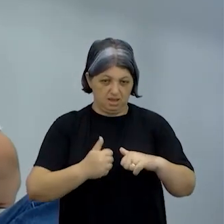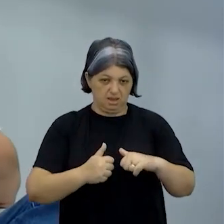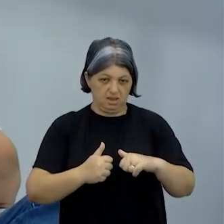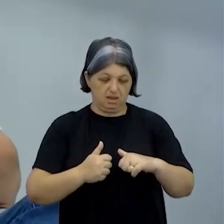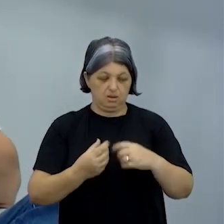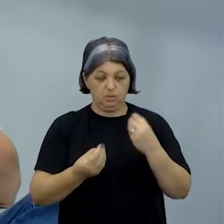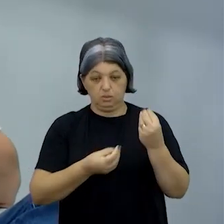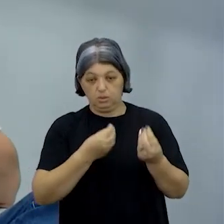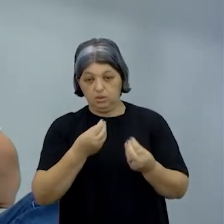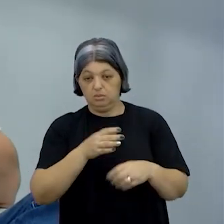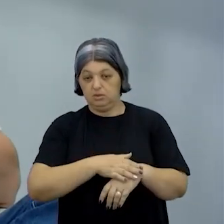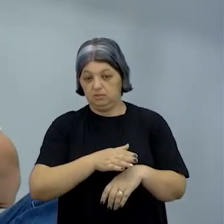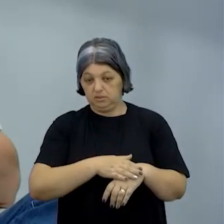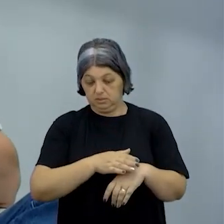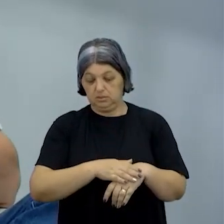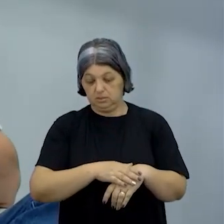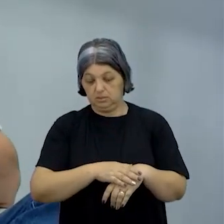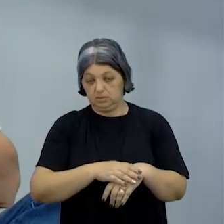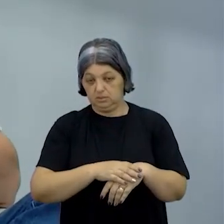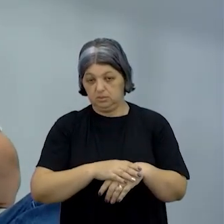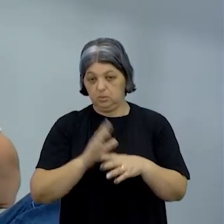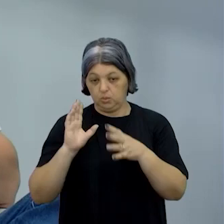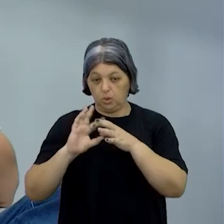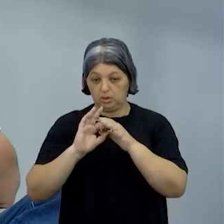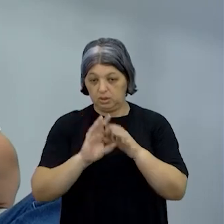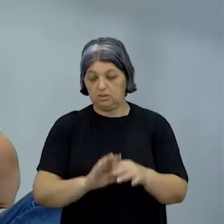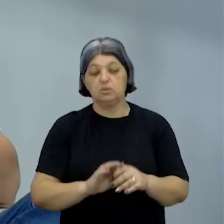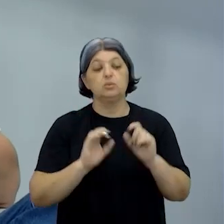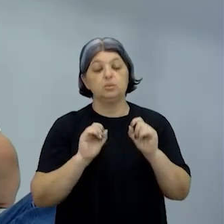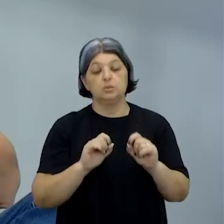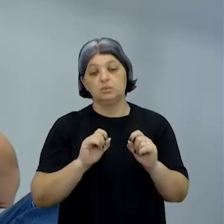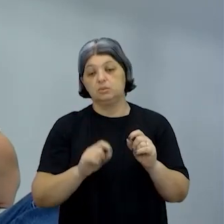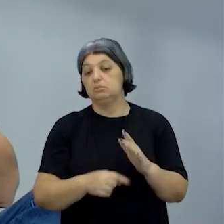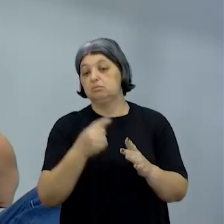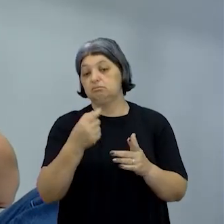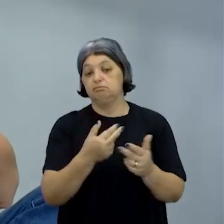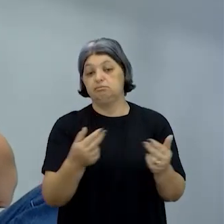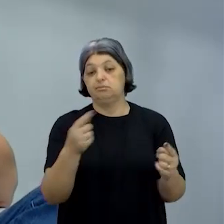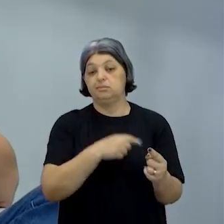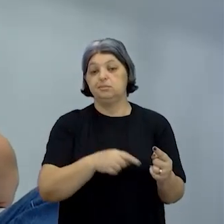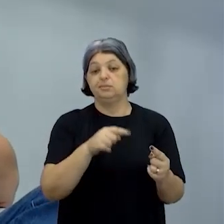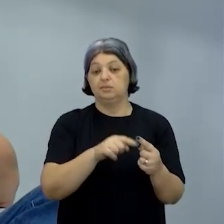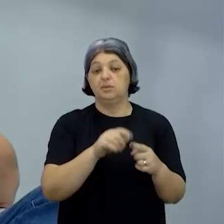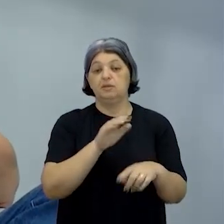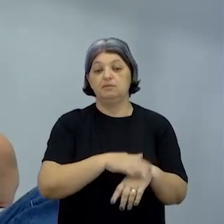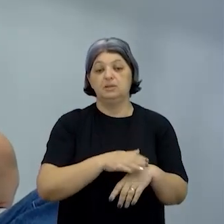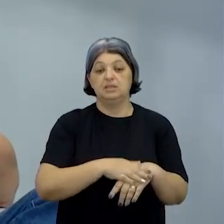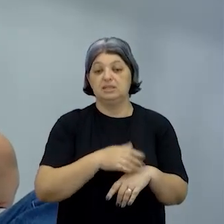como ela é feita na situação toda, primeiro ponto, qual que é o objetivo de uma piada? Fazer